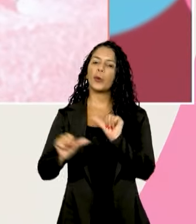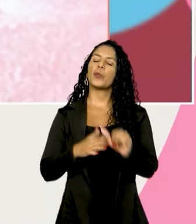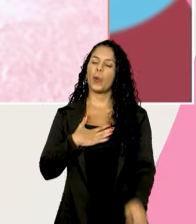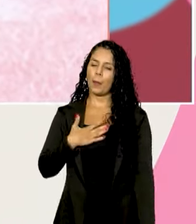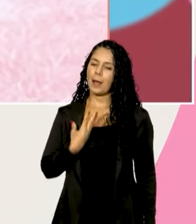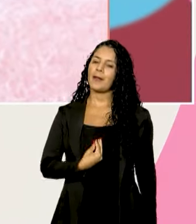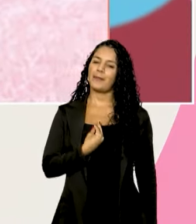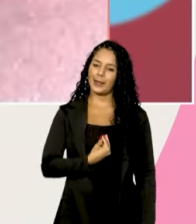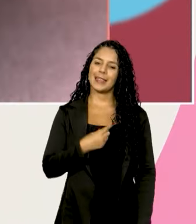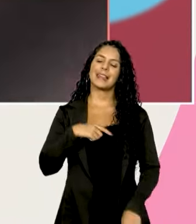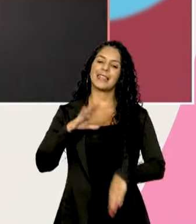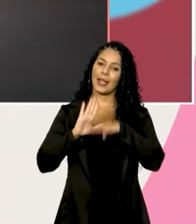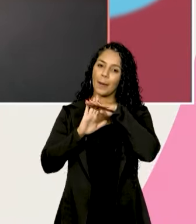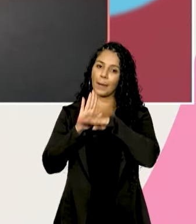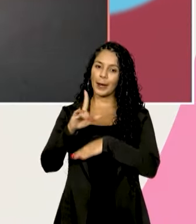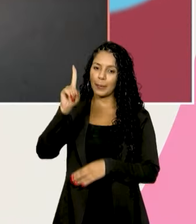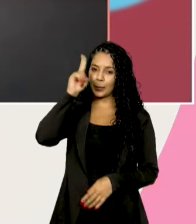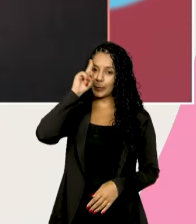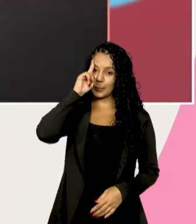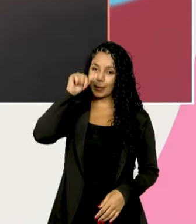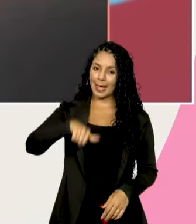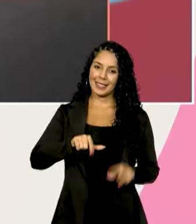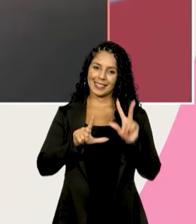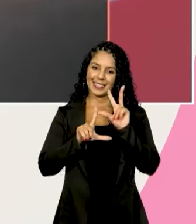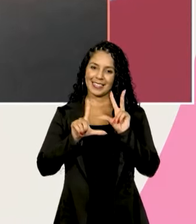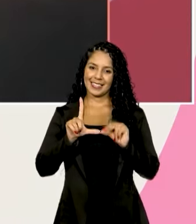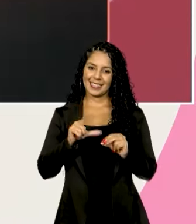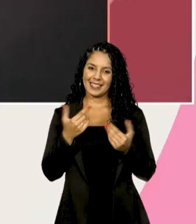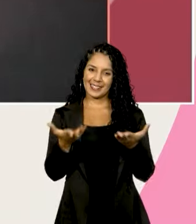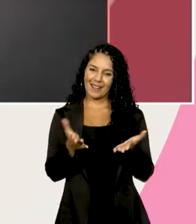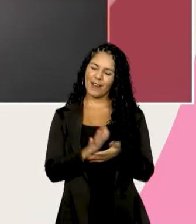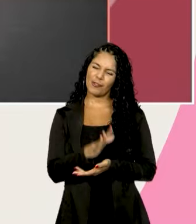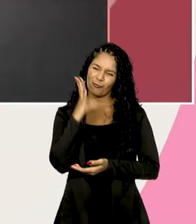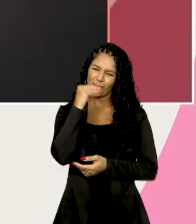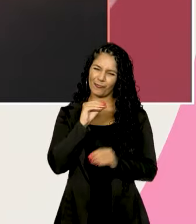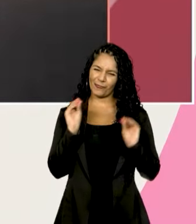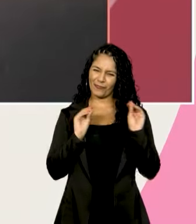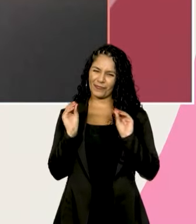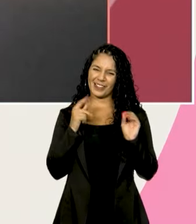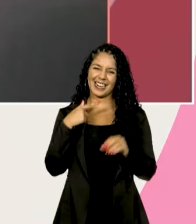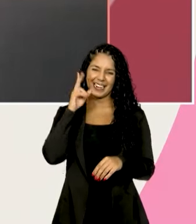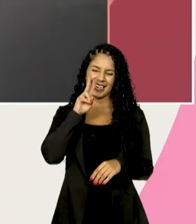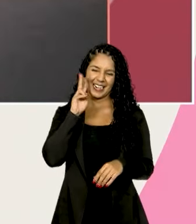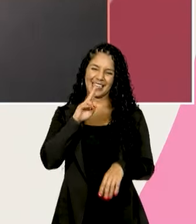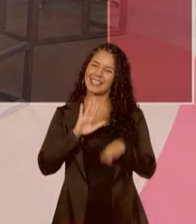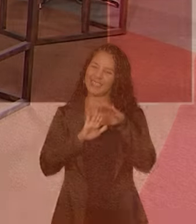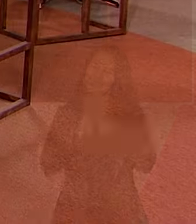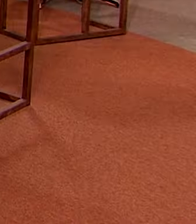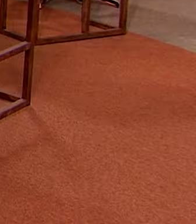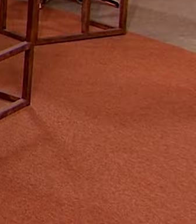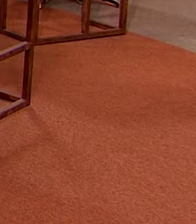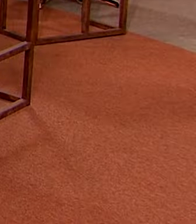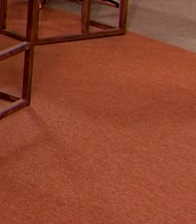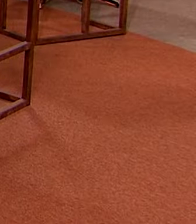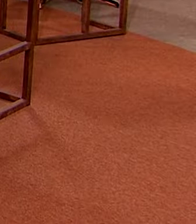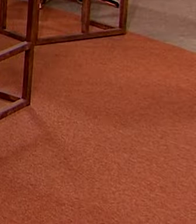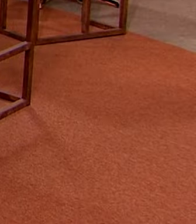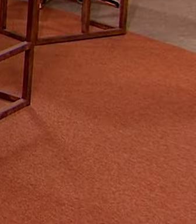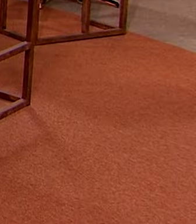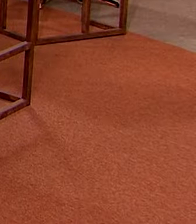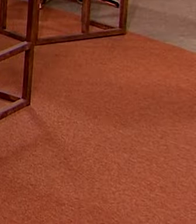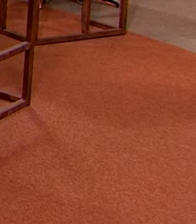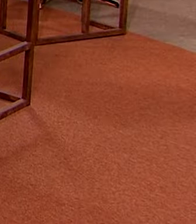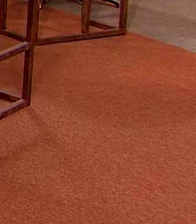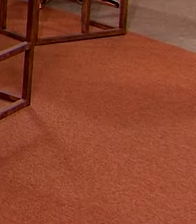verdade, ter tido um programa diário aqui na TV. Olha eu, magrinha. Olha você, bonita. Eu me lembro tão bem desse programa, Bia. Eu tinha 30 anos, gente. Você é a primeira tia Carol.